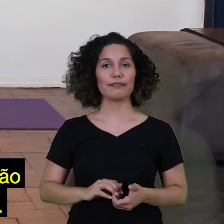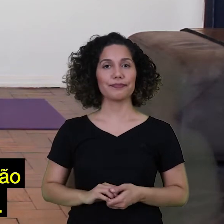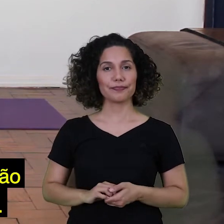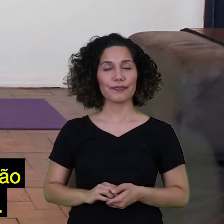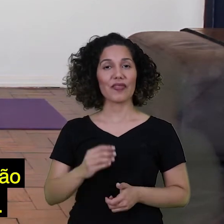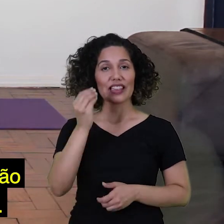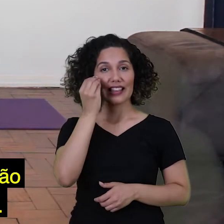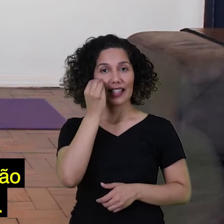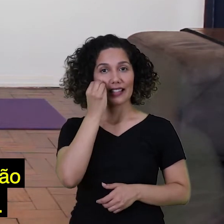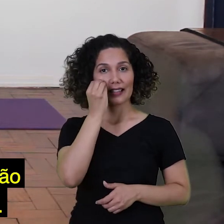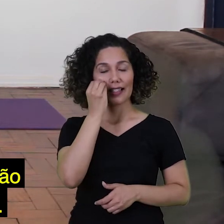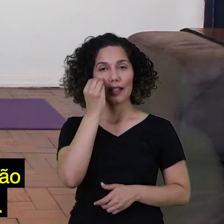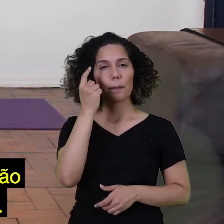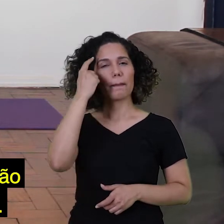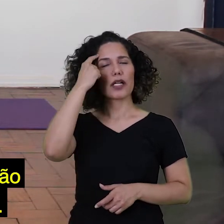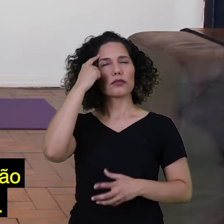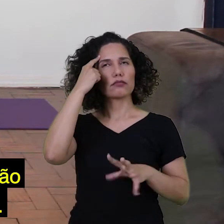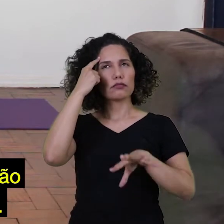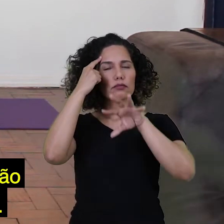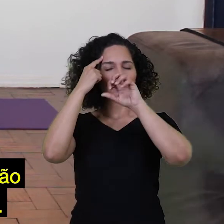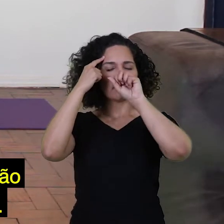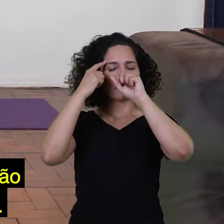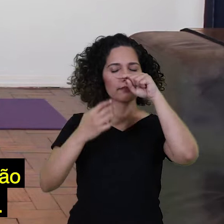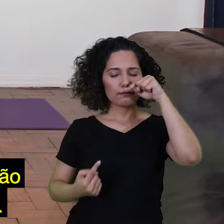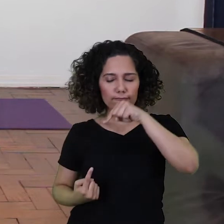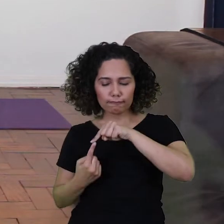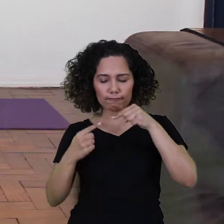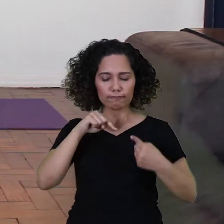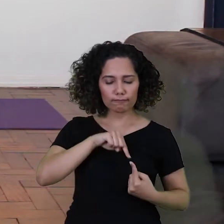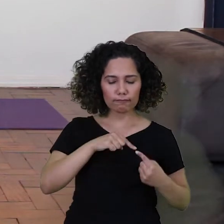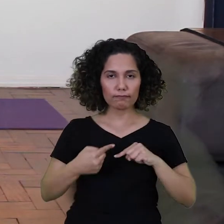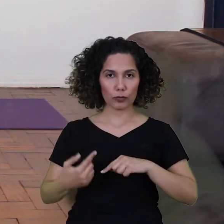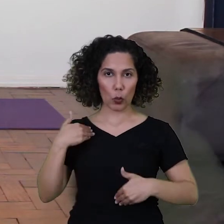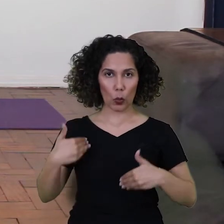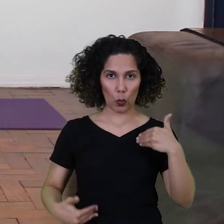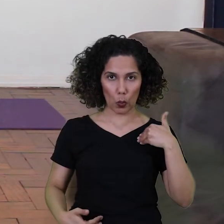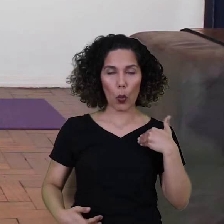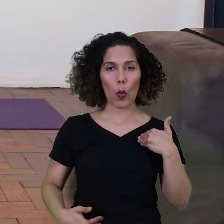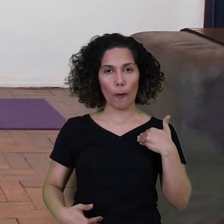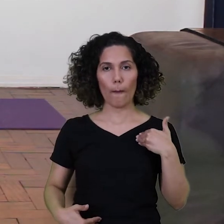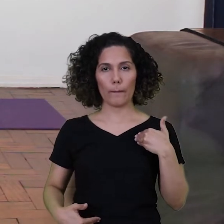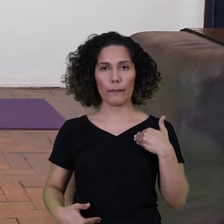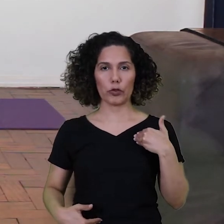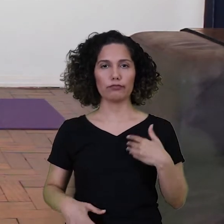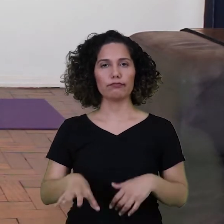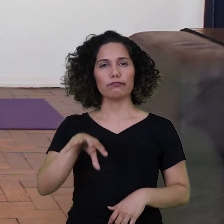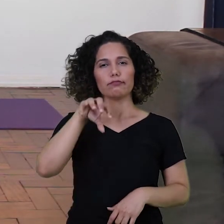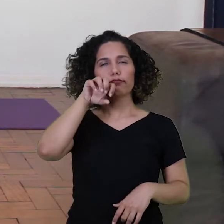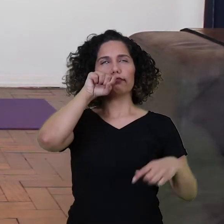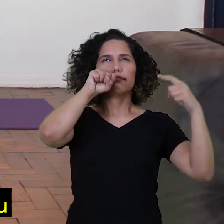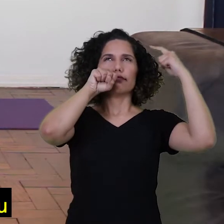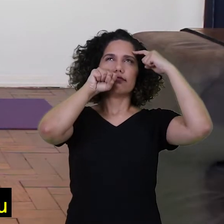E comece a trazer a sua respiração para cada parte do seu corpo. Inspira, leva a respiração para uma parte